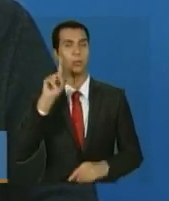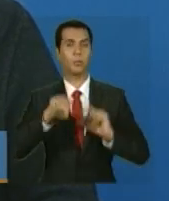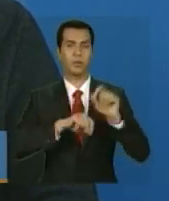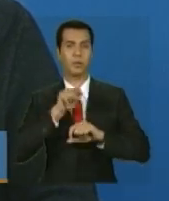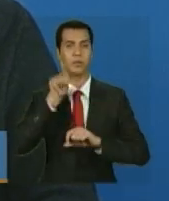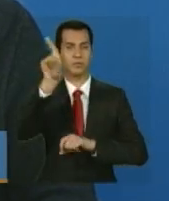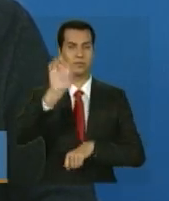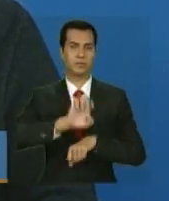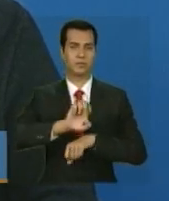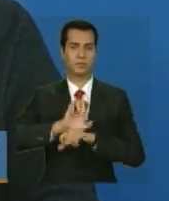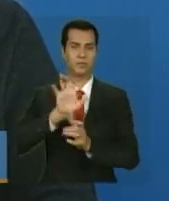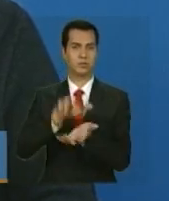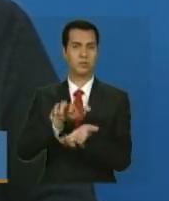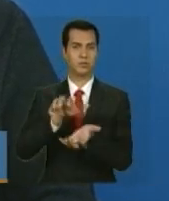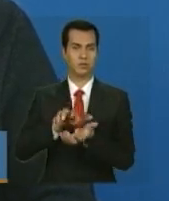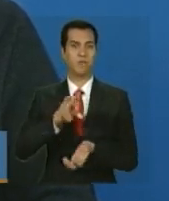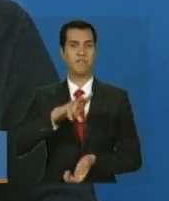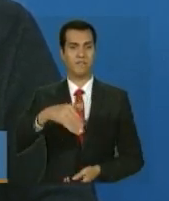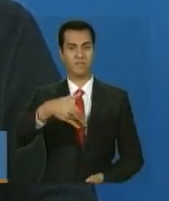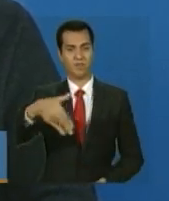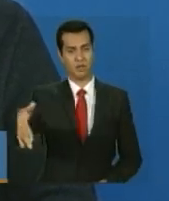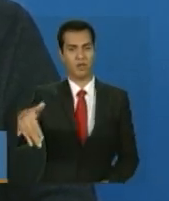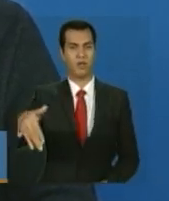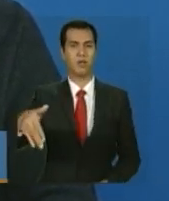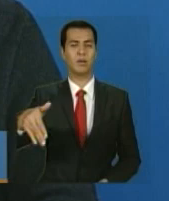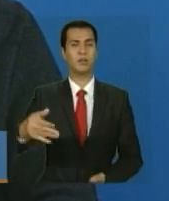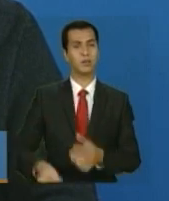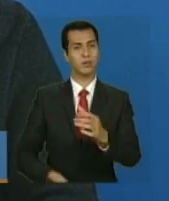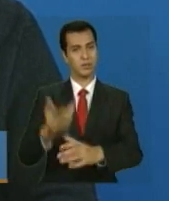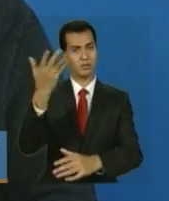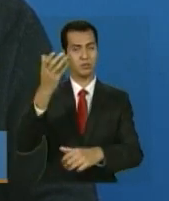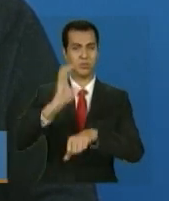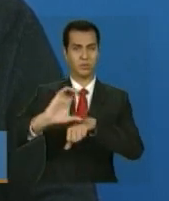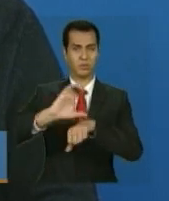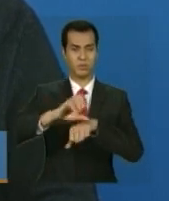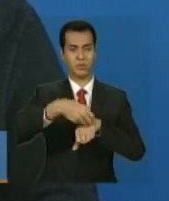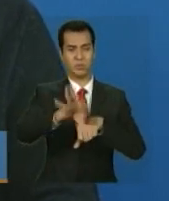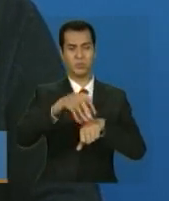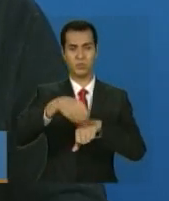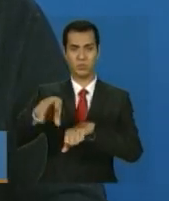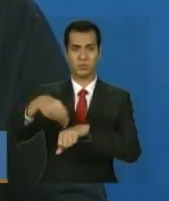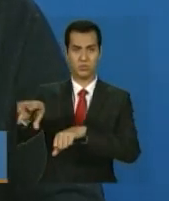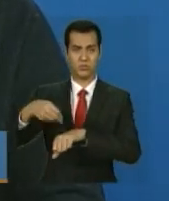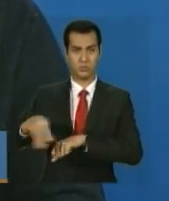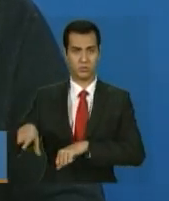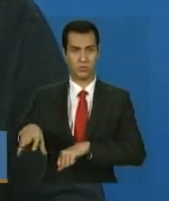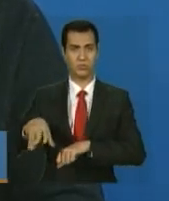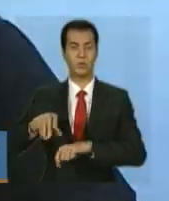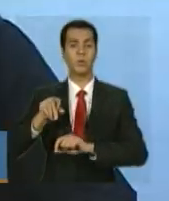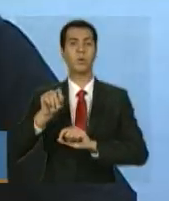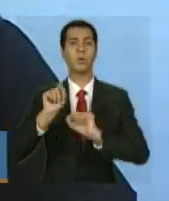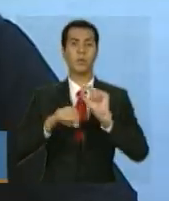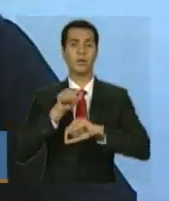promover ainda a A capacitação capacitação. para os instrutores, que, Renata, funcionam como